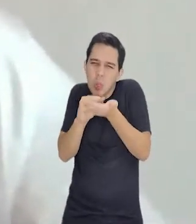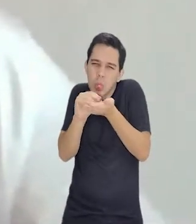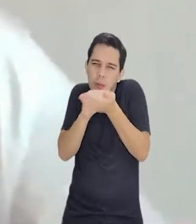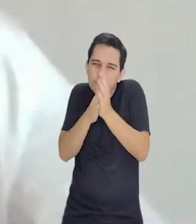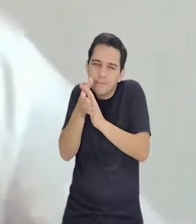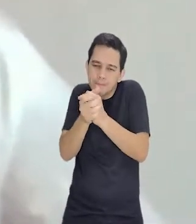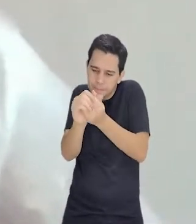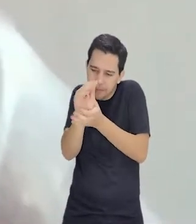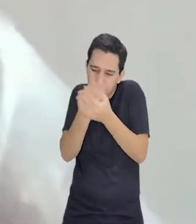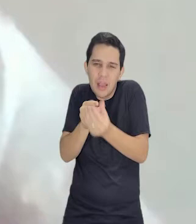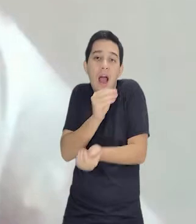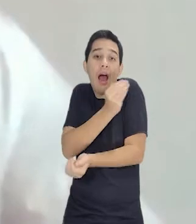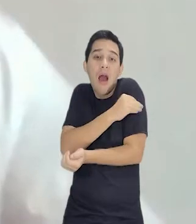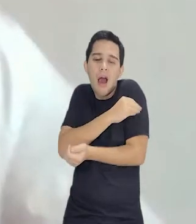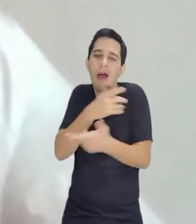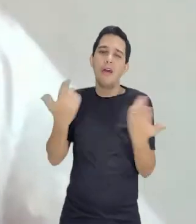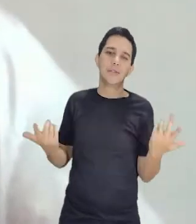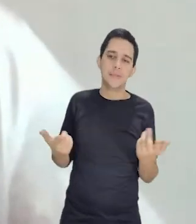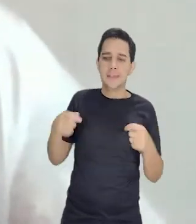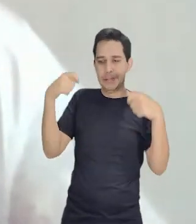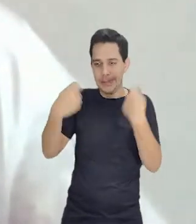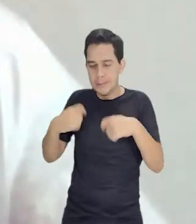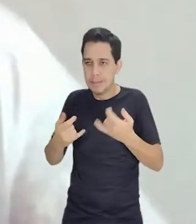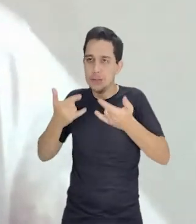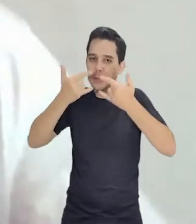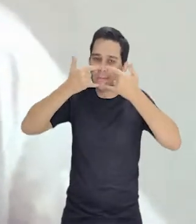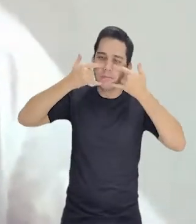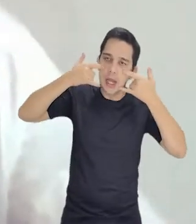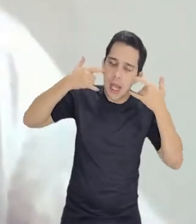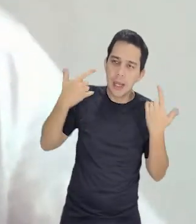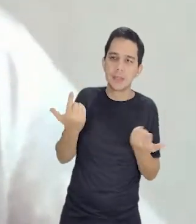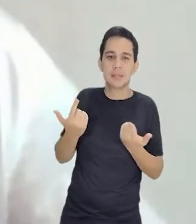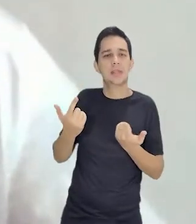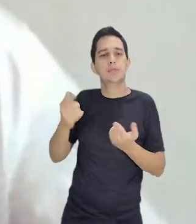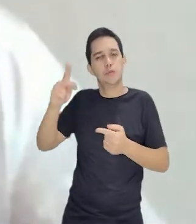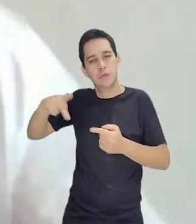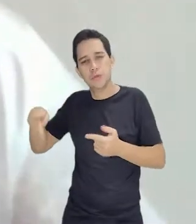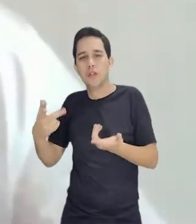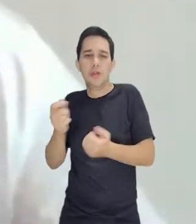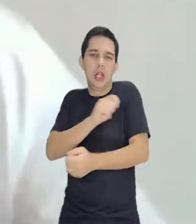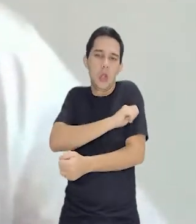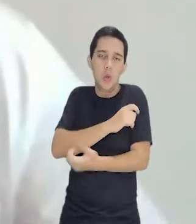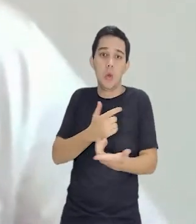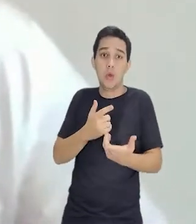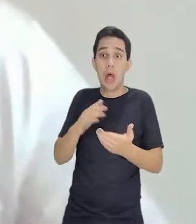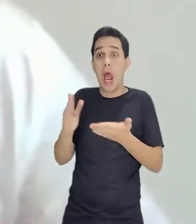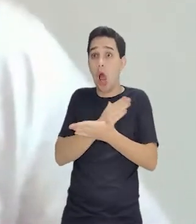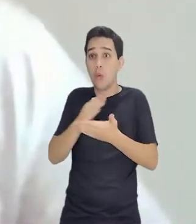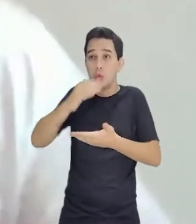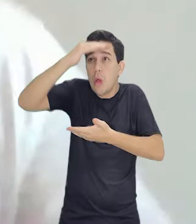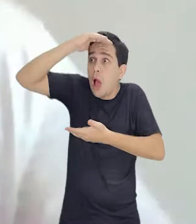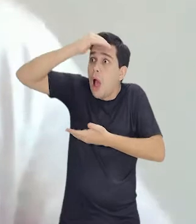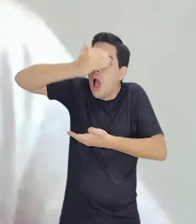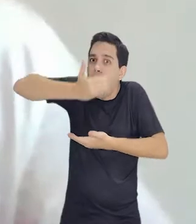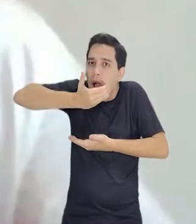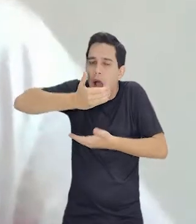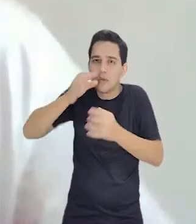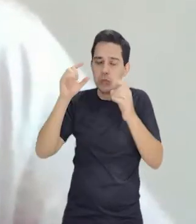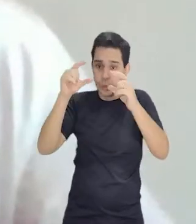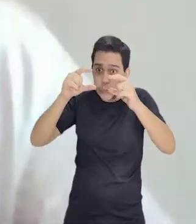tem que fornecer, né, o uso da máscara, de óculos em algumas atividades. Então,